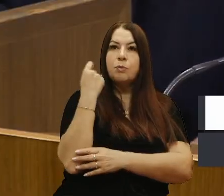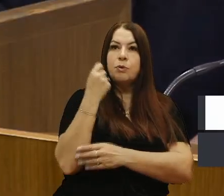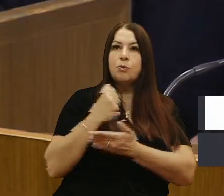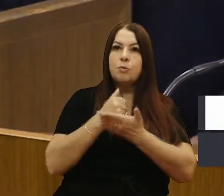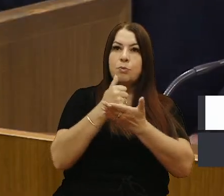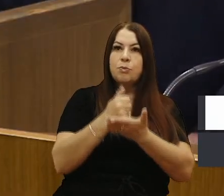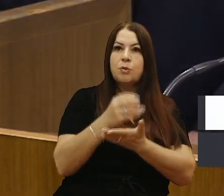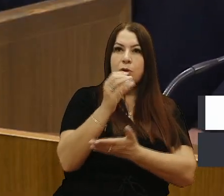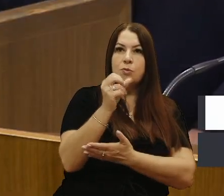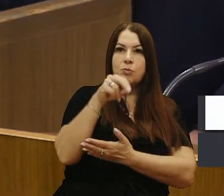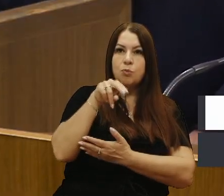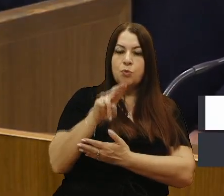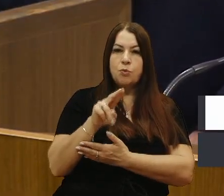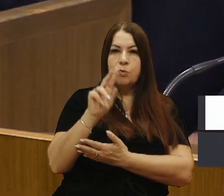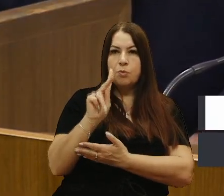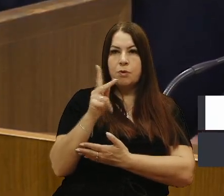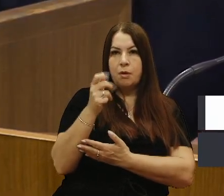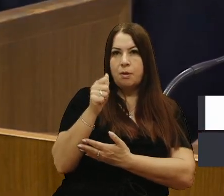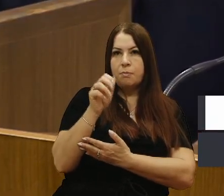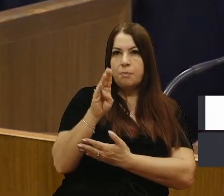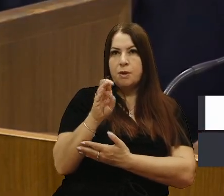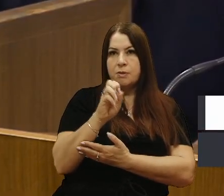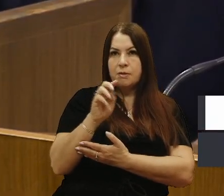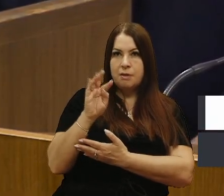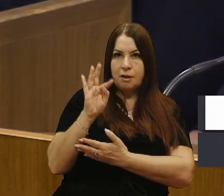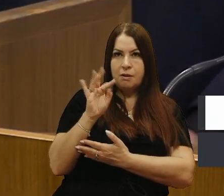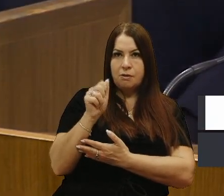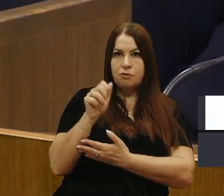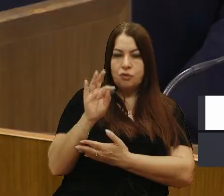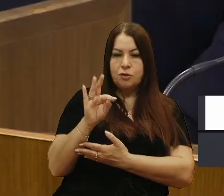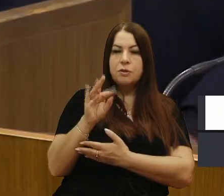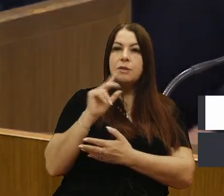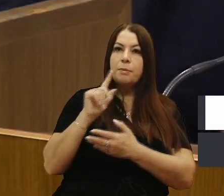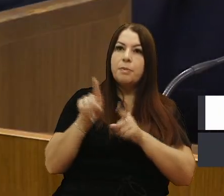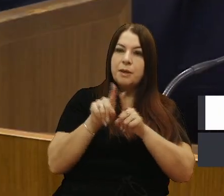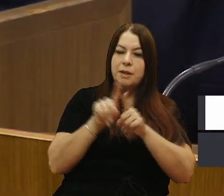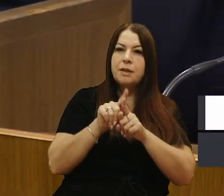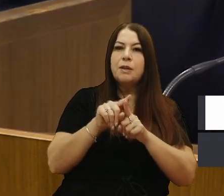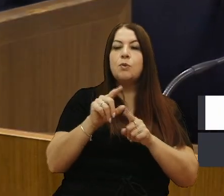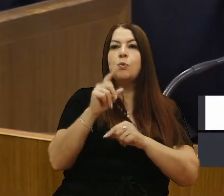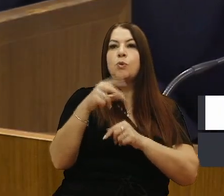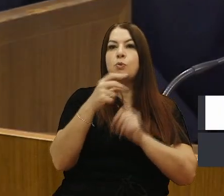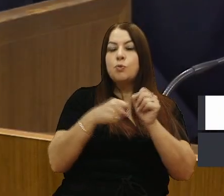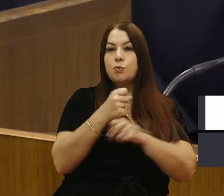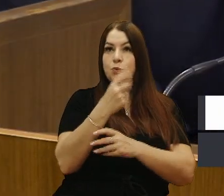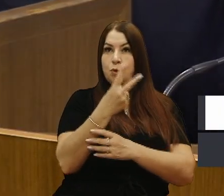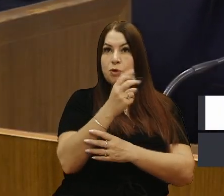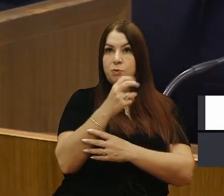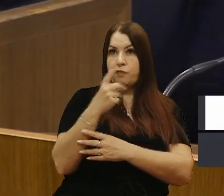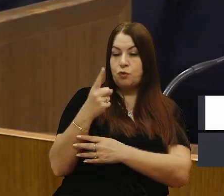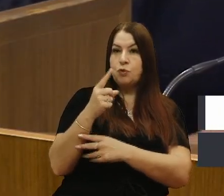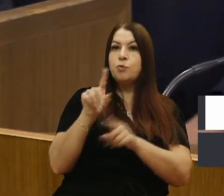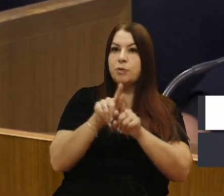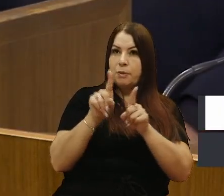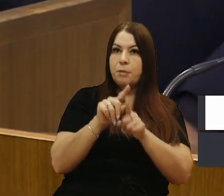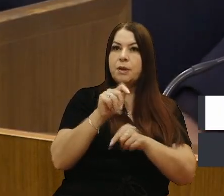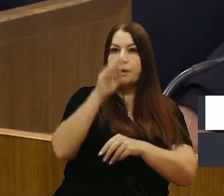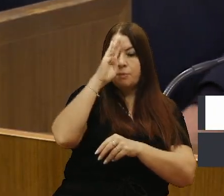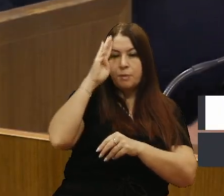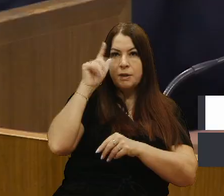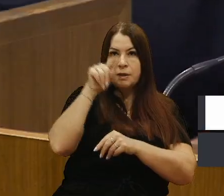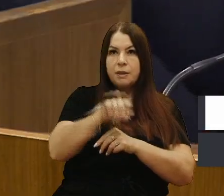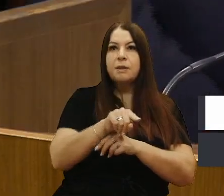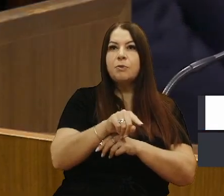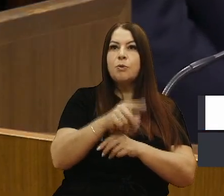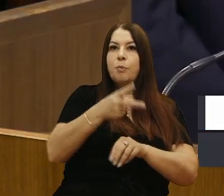ONU Habitat. No ano de 2021, uma egressa foi premiada em nível estadual pelo IAB-RS